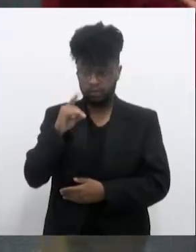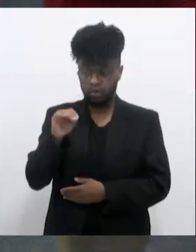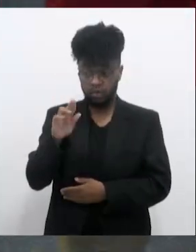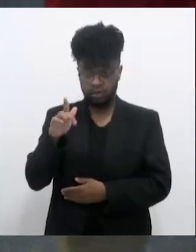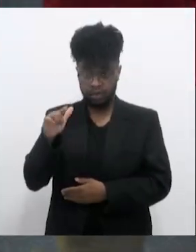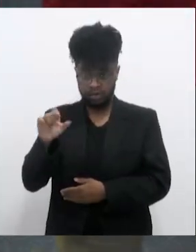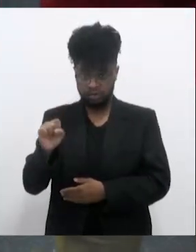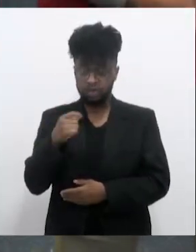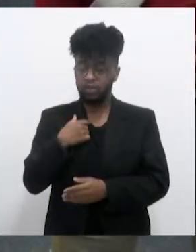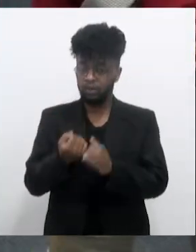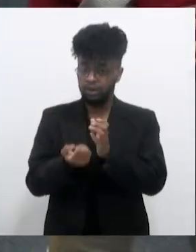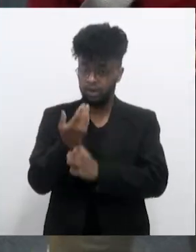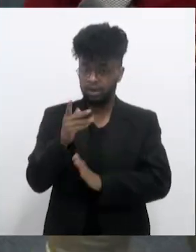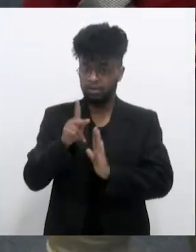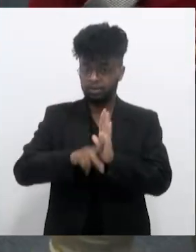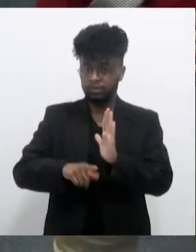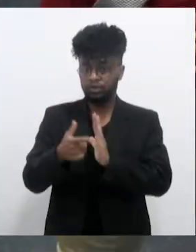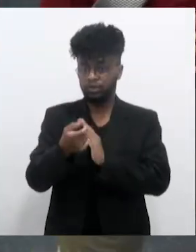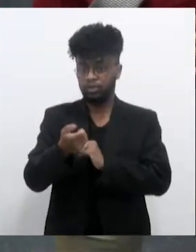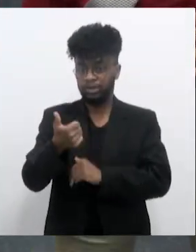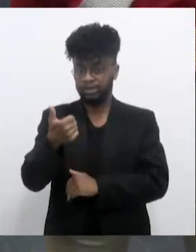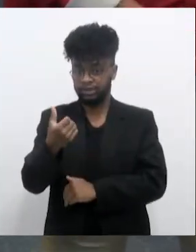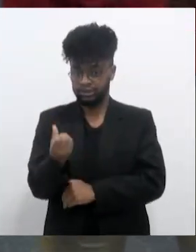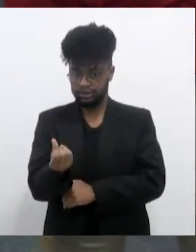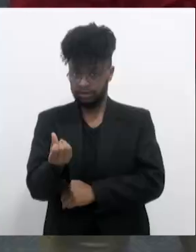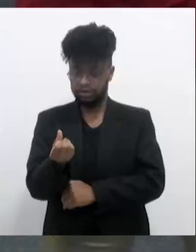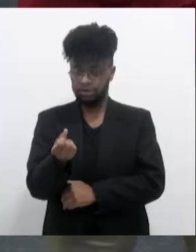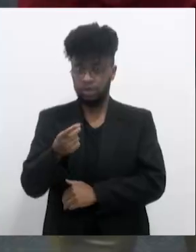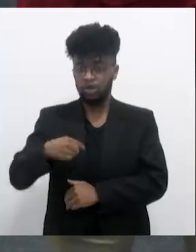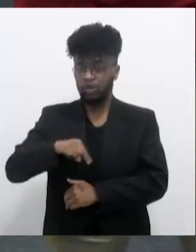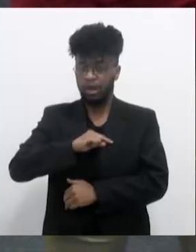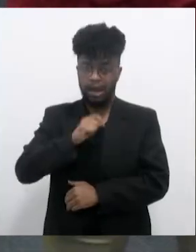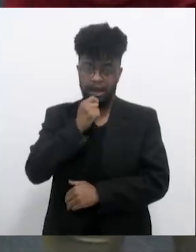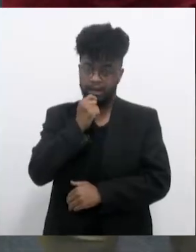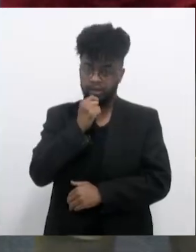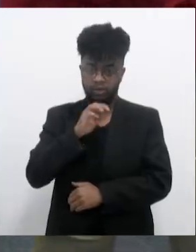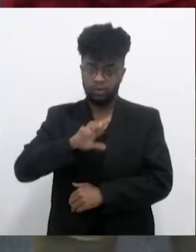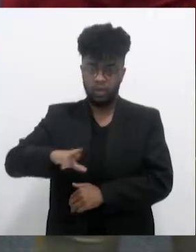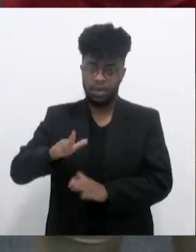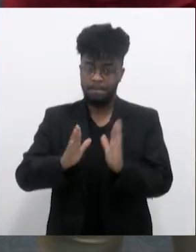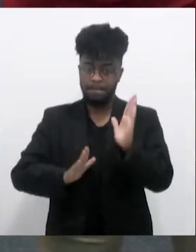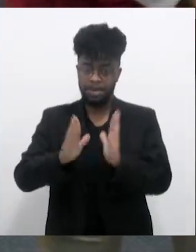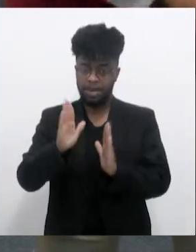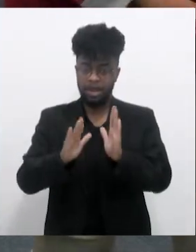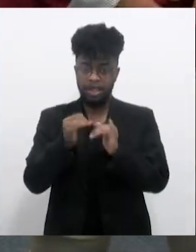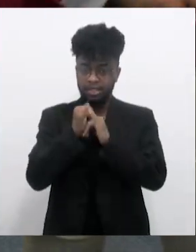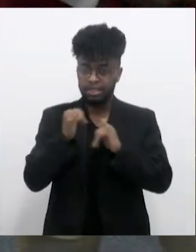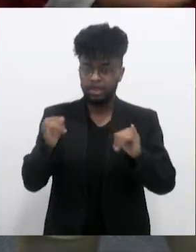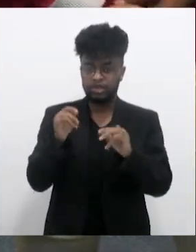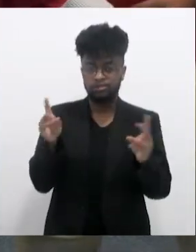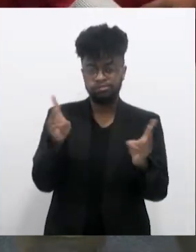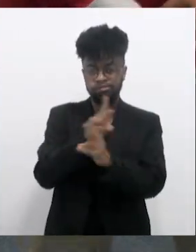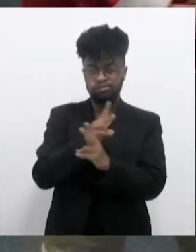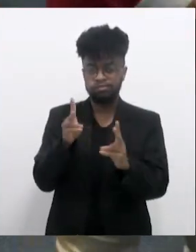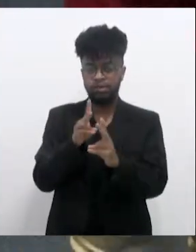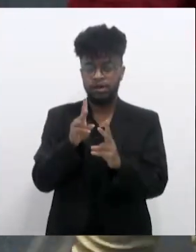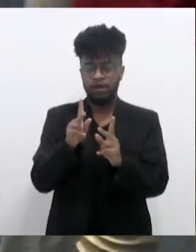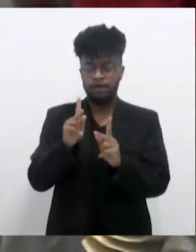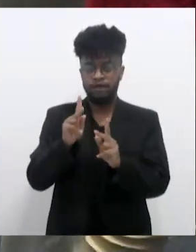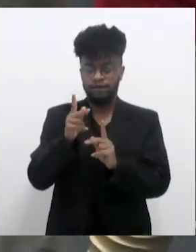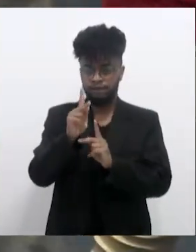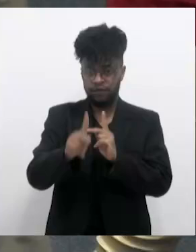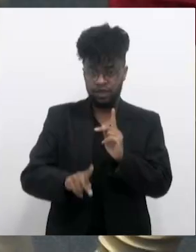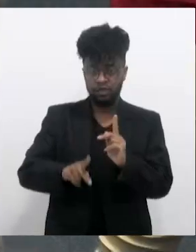fiz esse projeto em 2016. A gente não estava ainda no boom da energia solar e energia eólica. Hoje a gente está com energia eólica